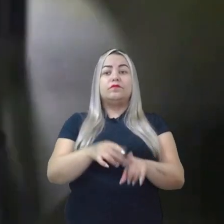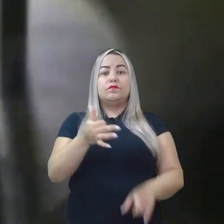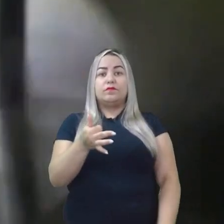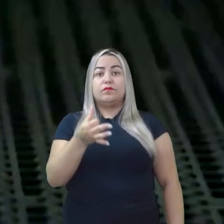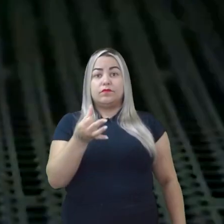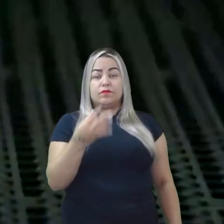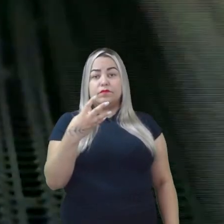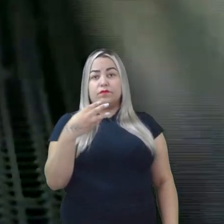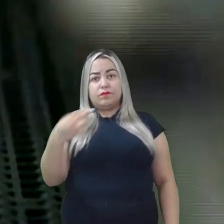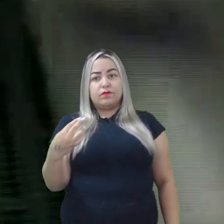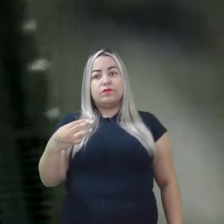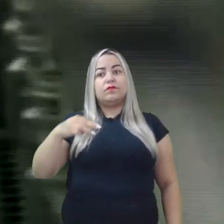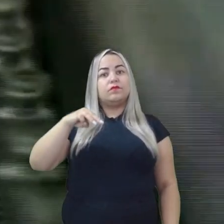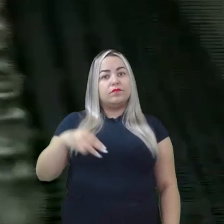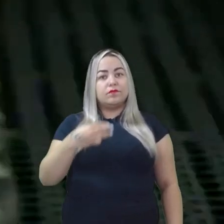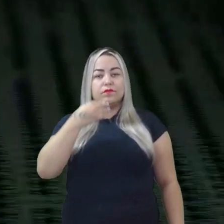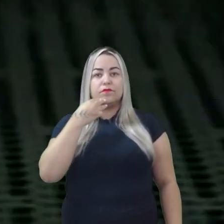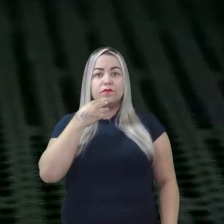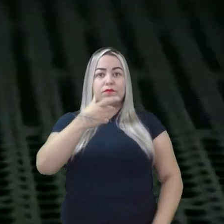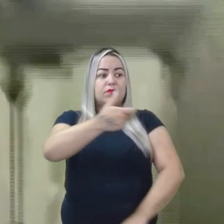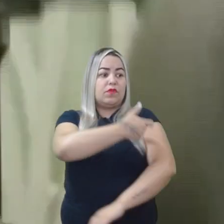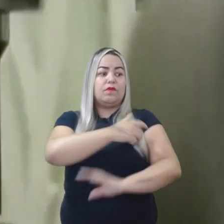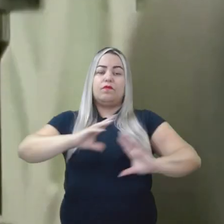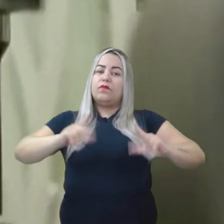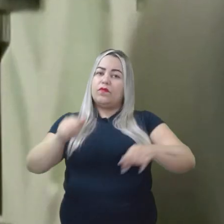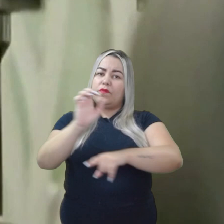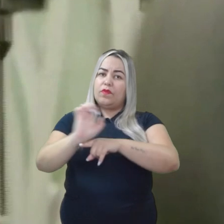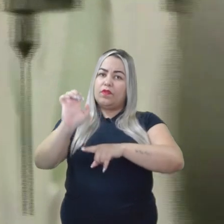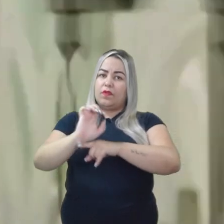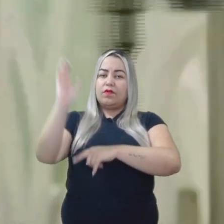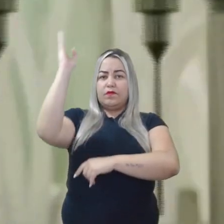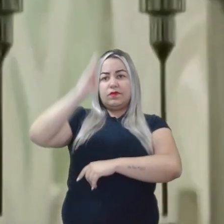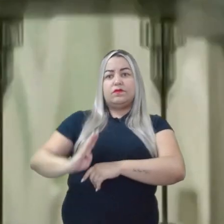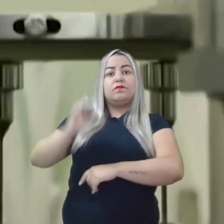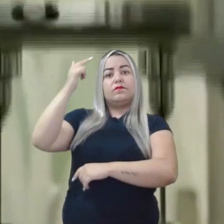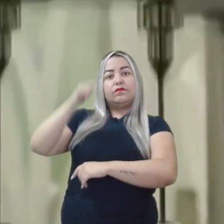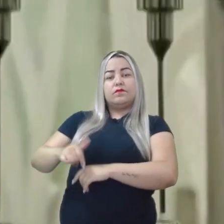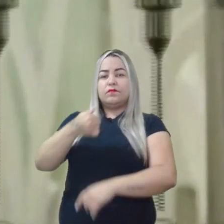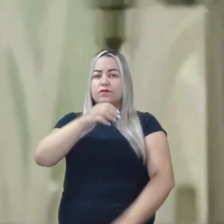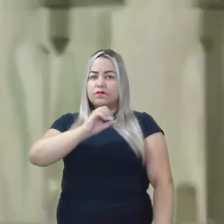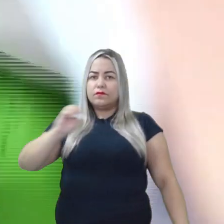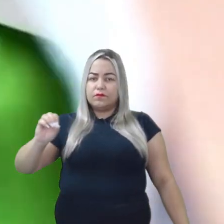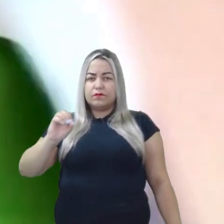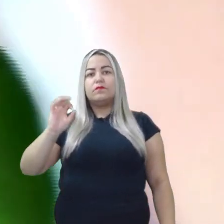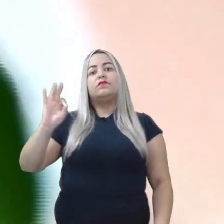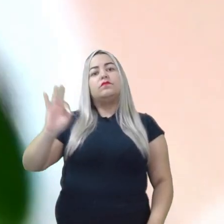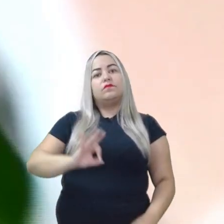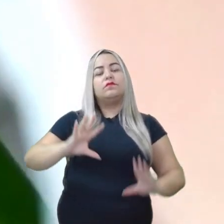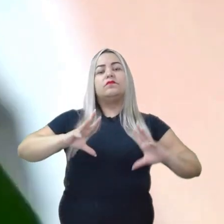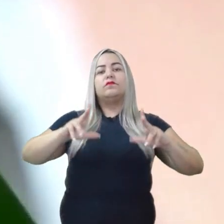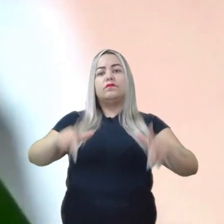governo federal enviou mais de 643 milhões de doses de vacinas para todos os estados brasileiros,